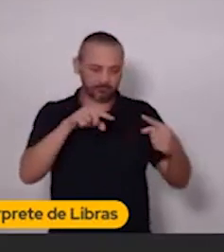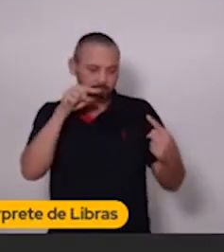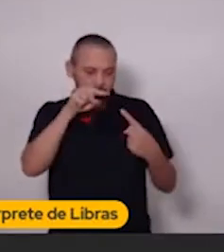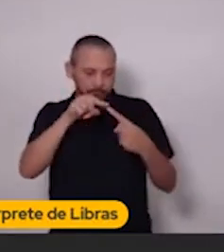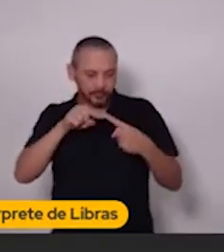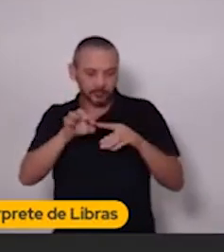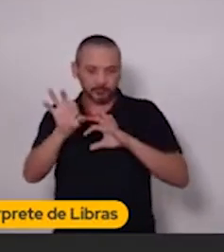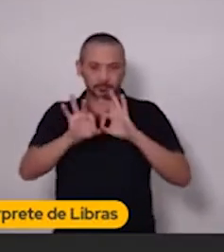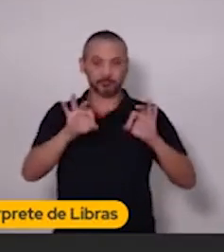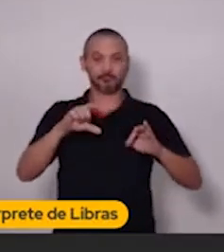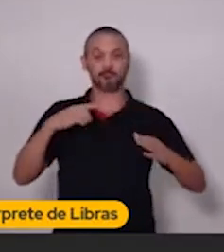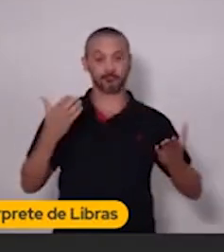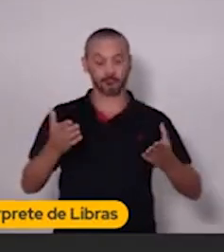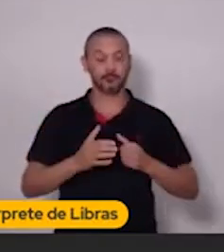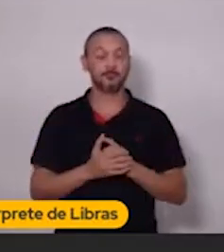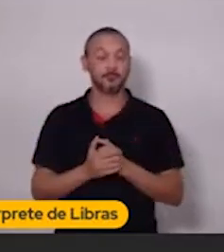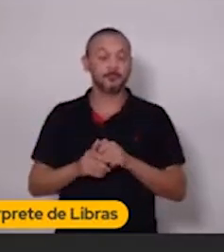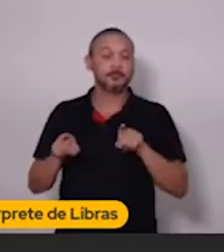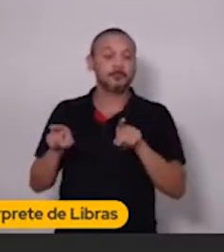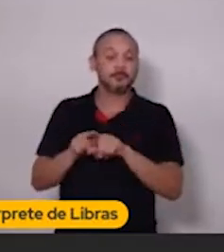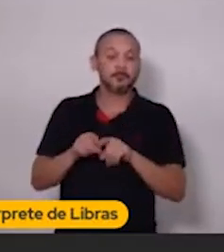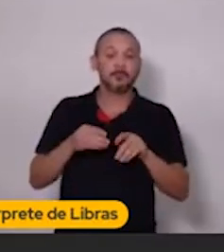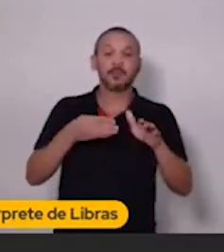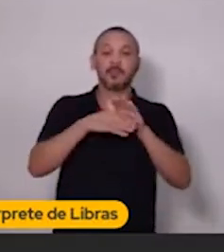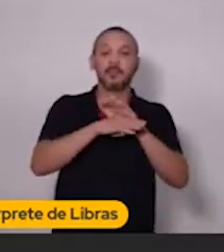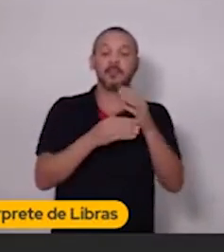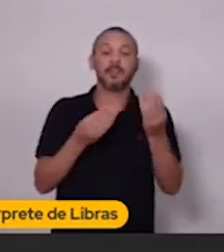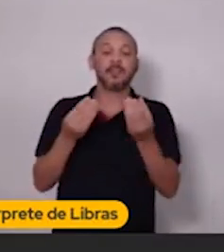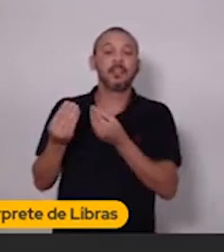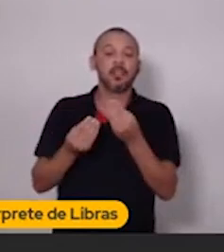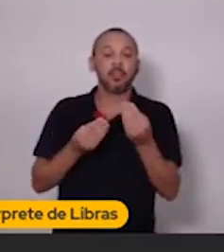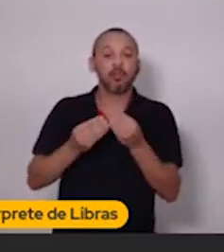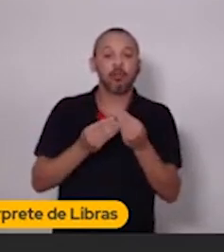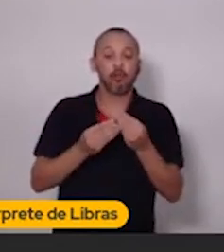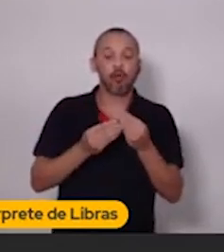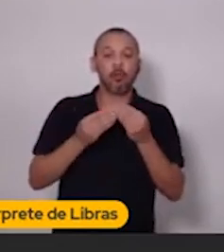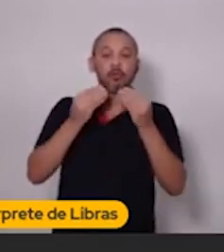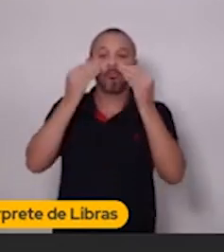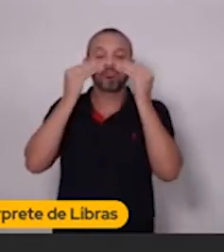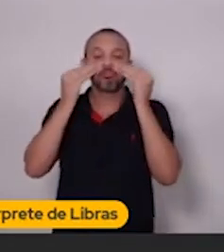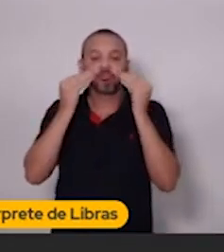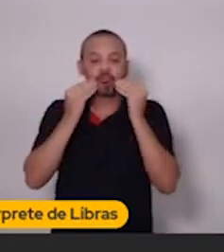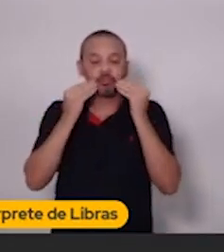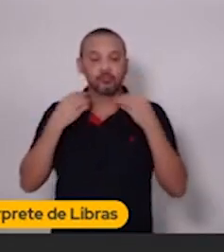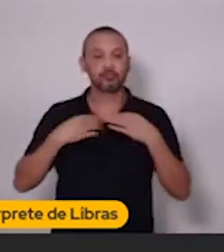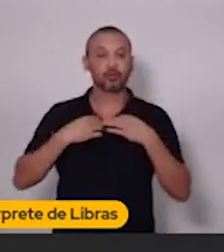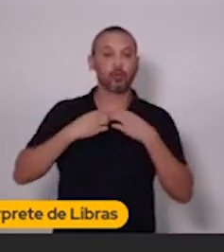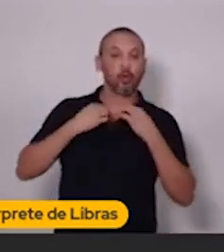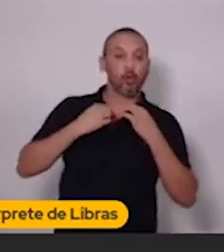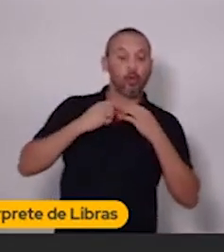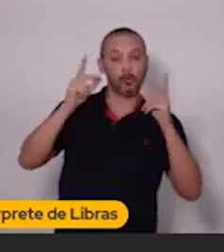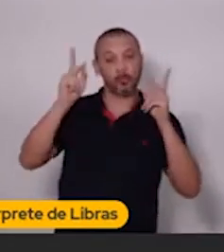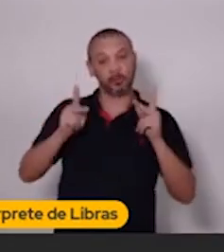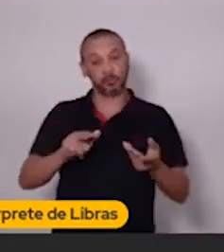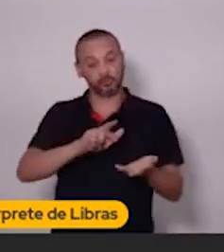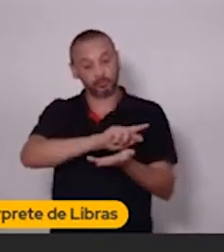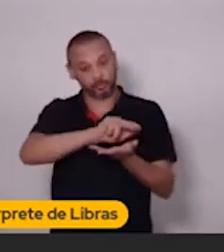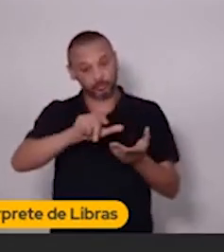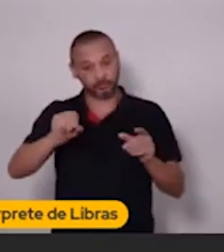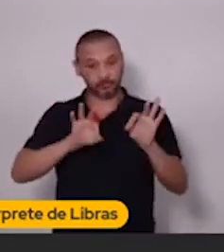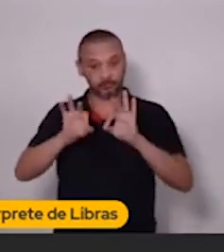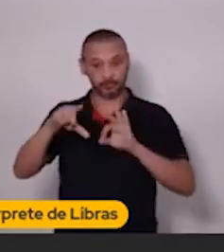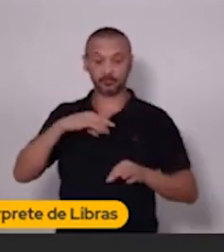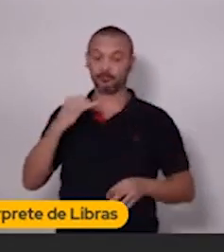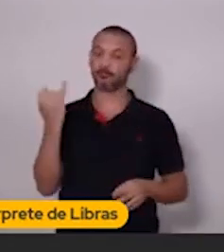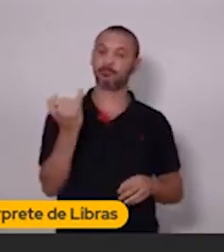sobre ele. A gente vai definir como vai ser o figurino e a maquiagem. Lá em composição eu vou falar um pouquinho sobre isso depois, qual é a